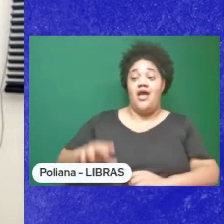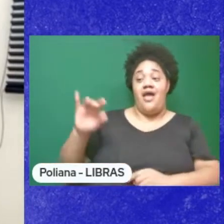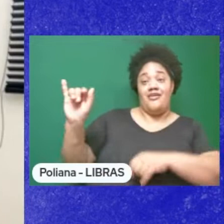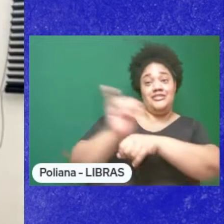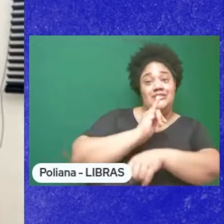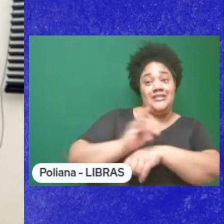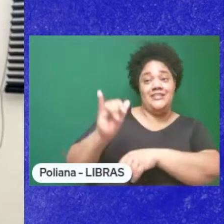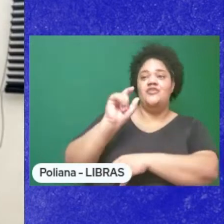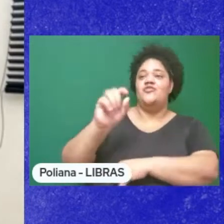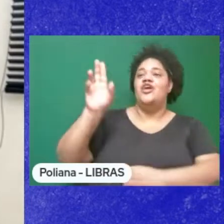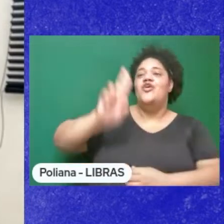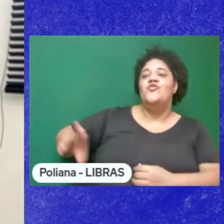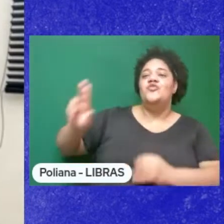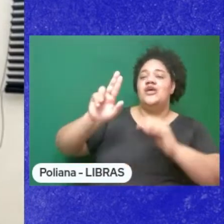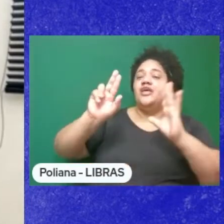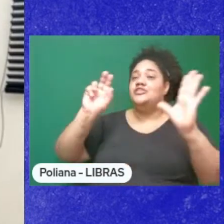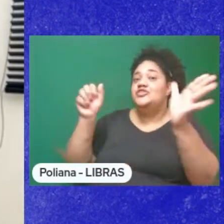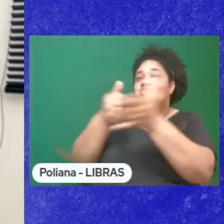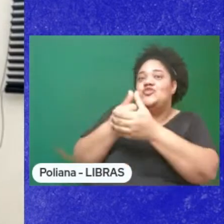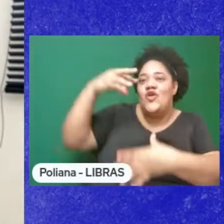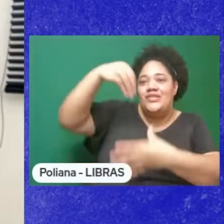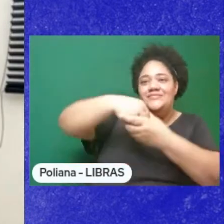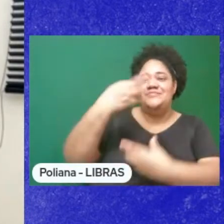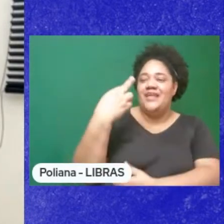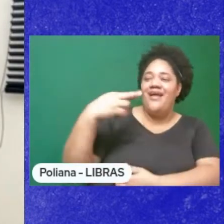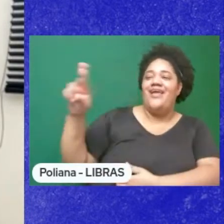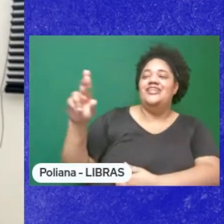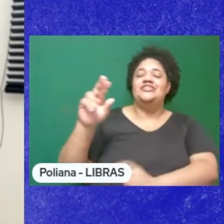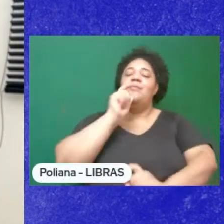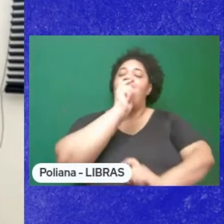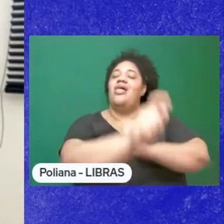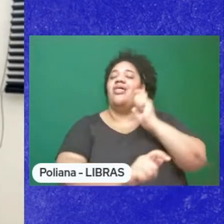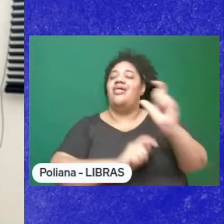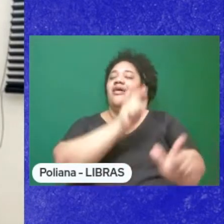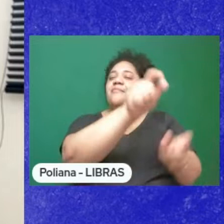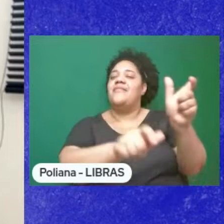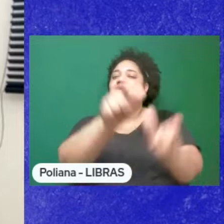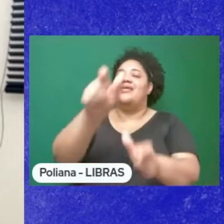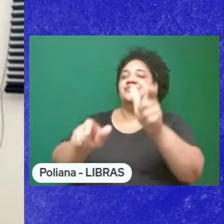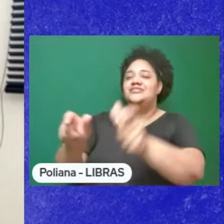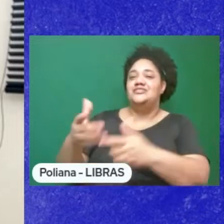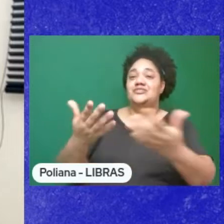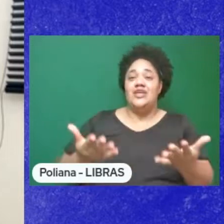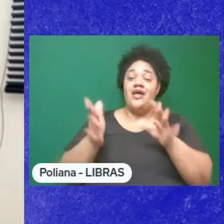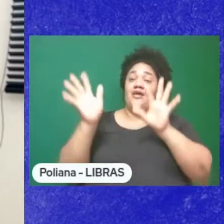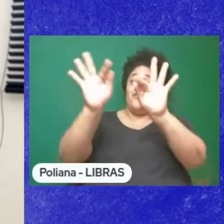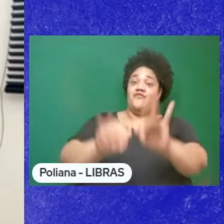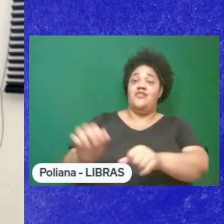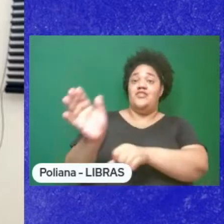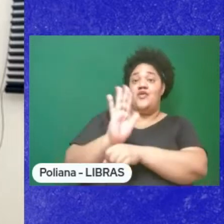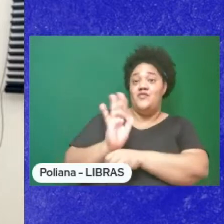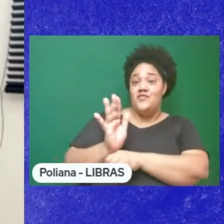pessoas se escondem atrás da religião para atacar. E principalmente no final do filme, tentando não